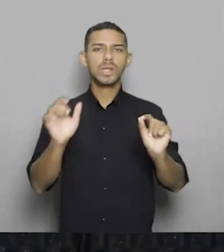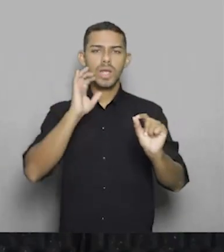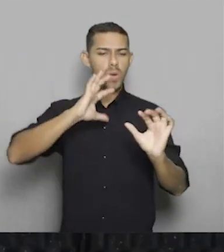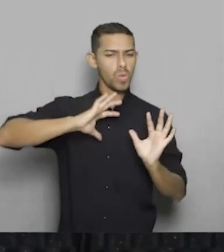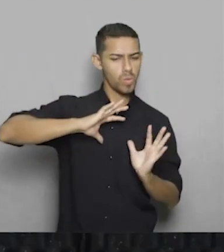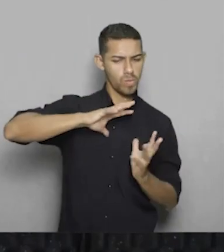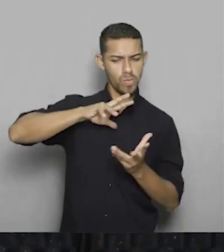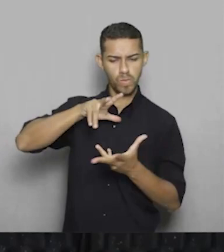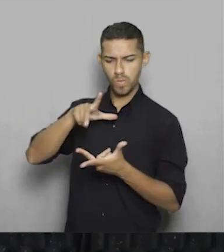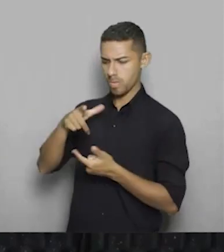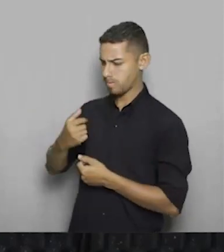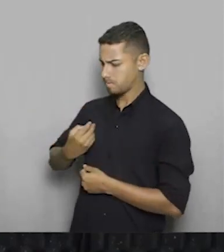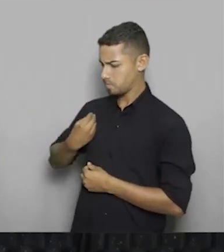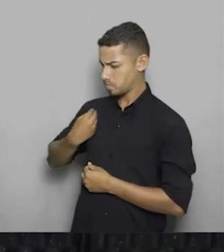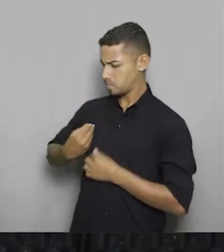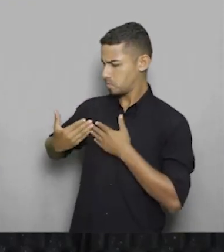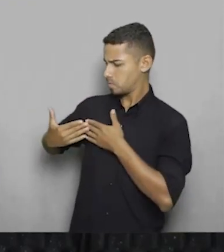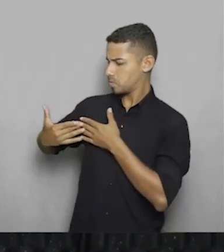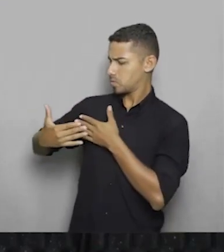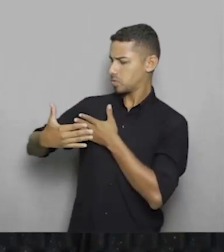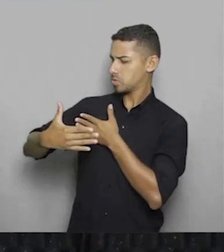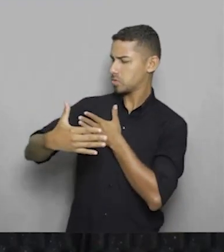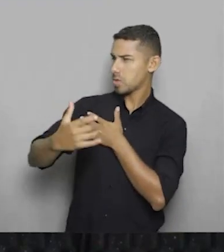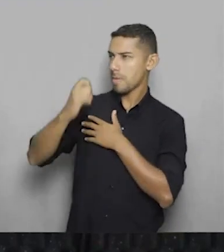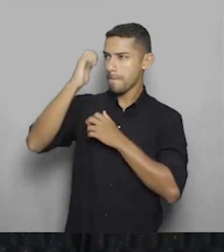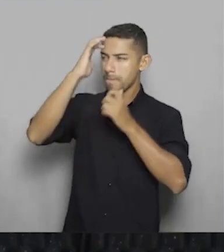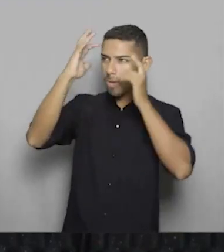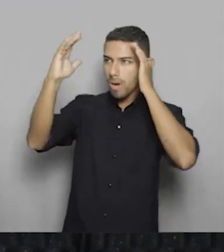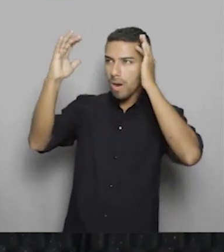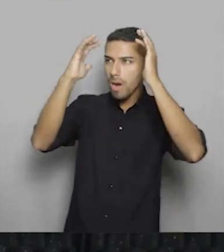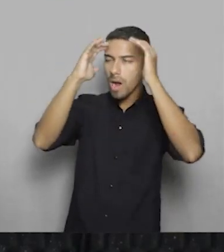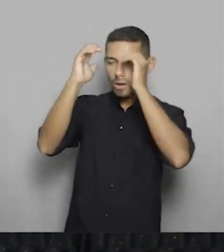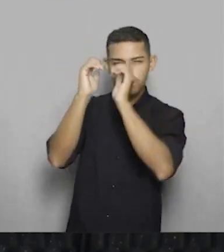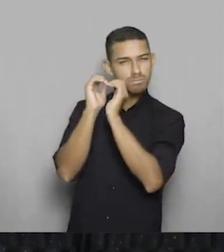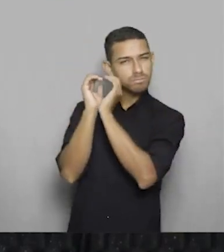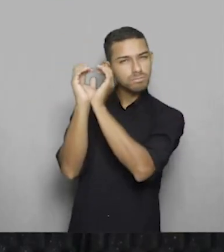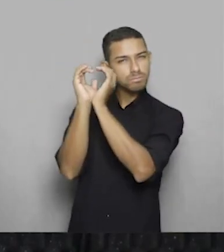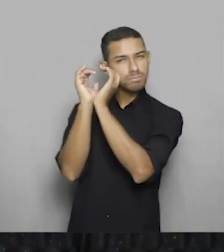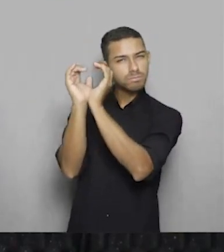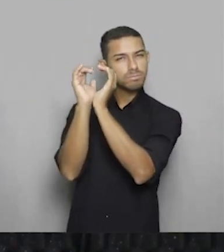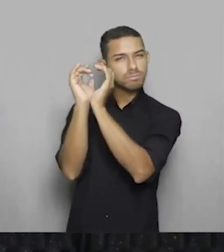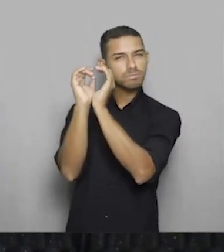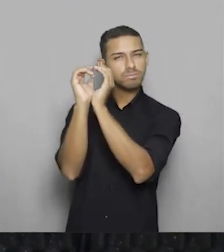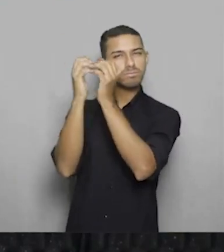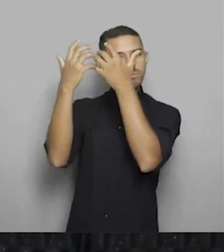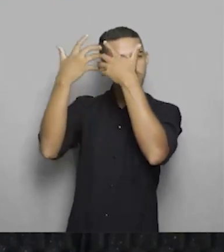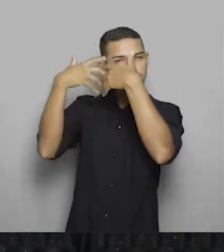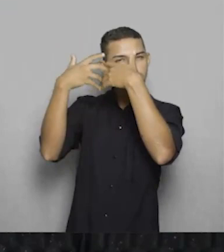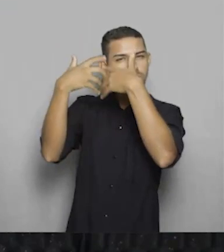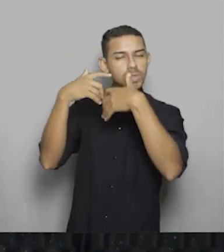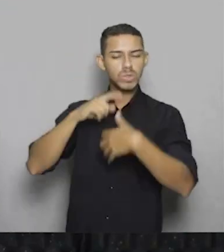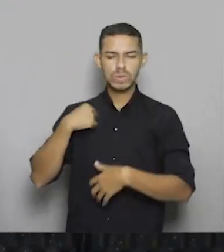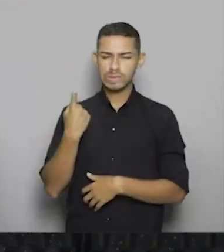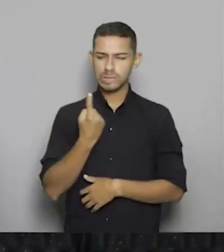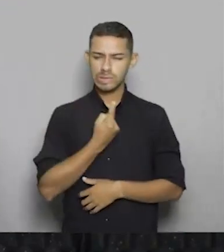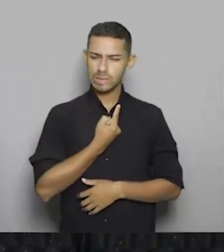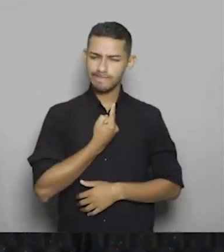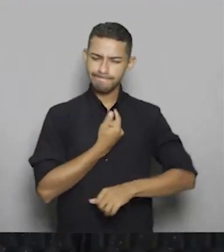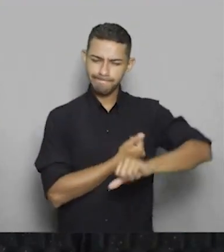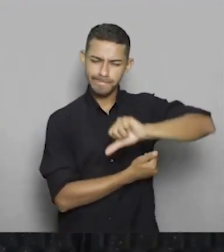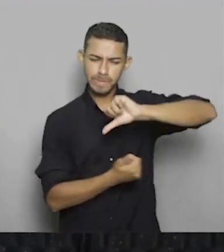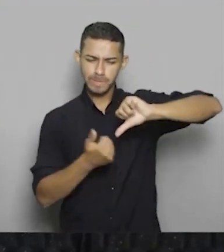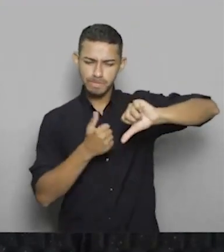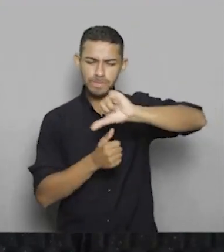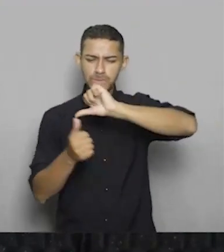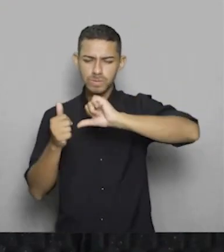nós estamos criando, né? O mundo que nós estamos tentando tocar, né? Ele está se transformando à